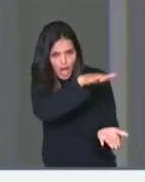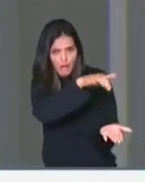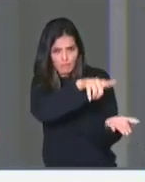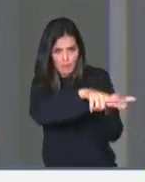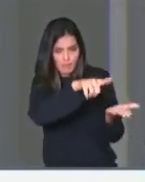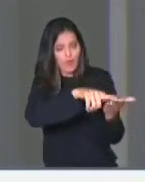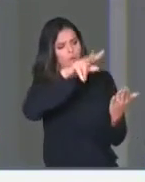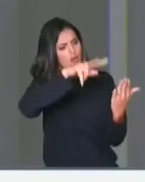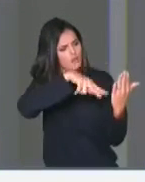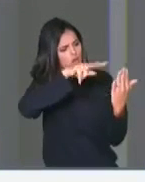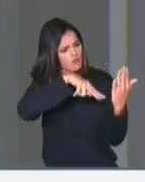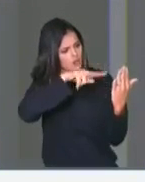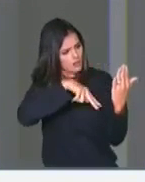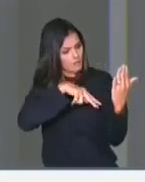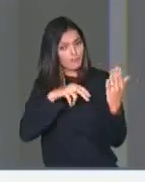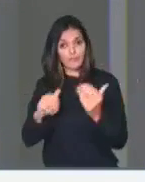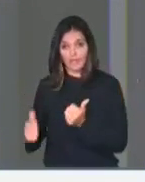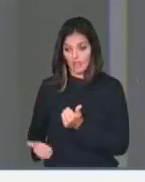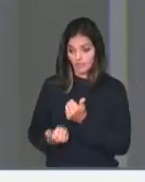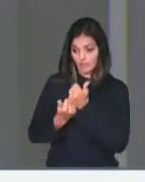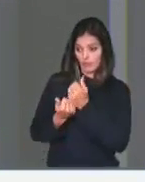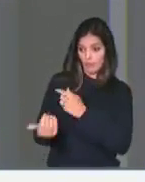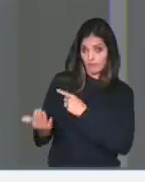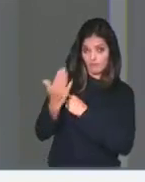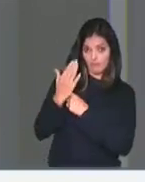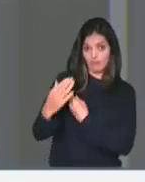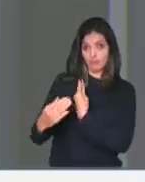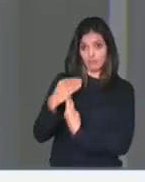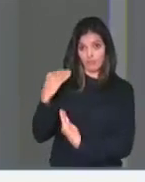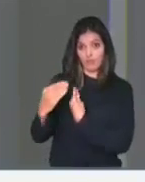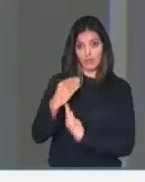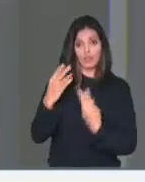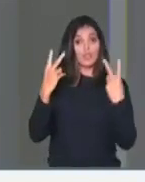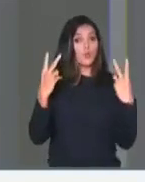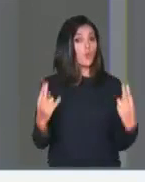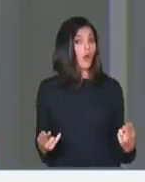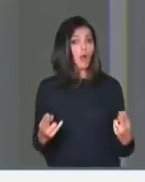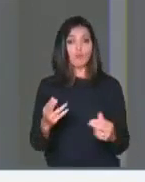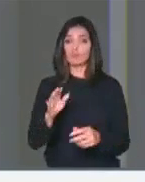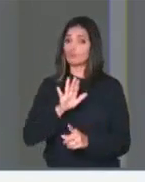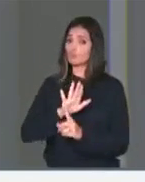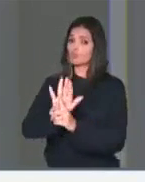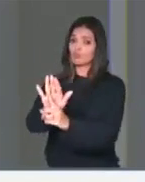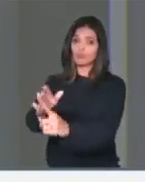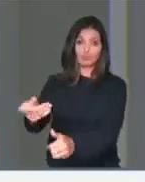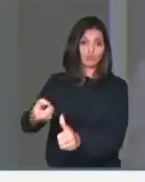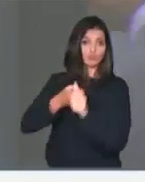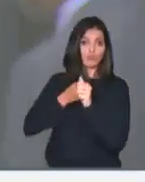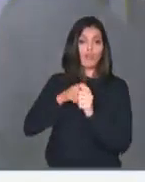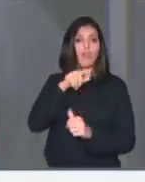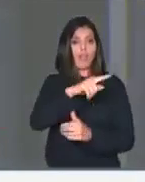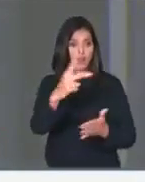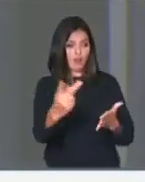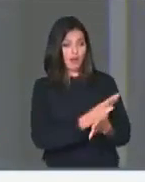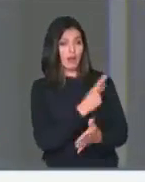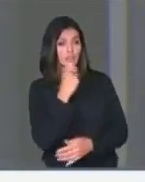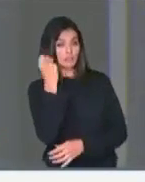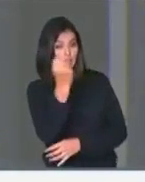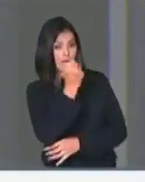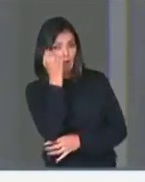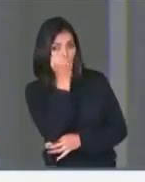a gente teve o mesmo entendimento é um caso muito grave é um caso tem muitas provas